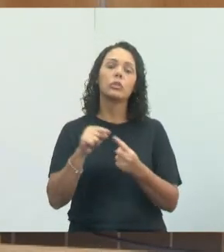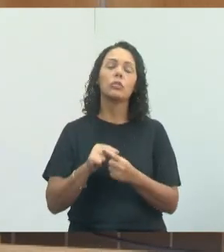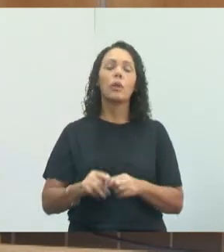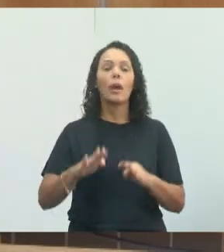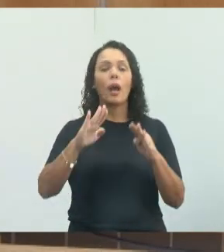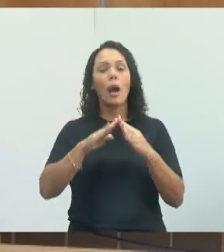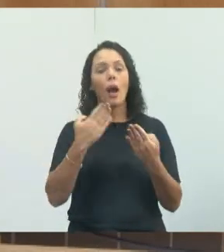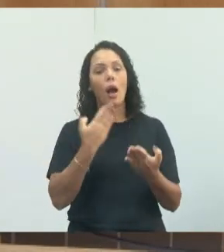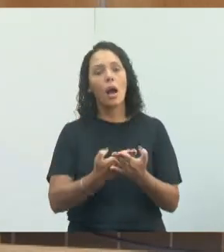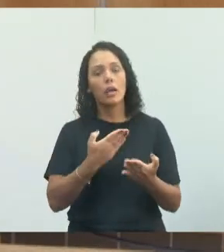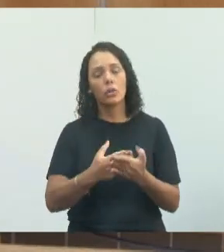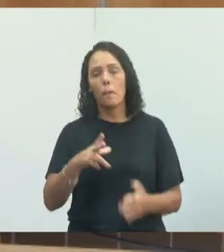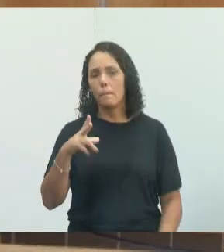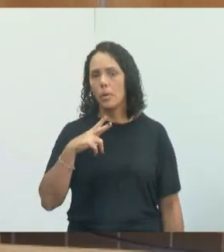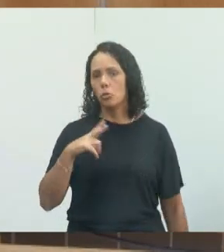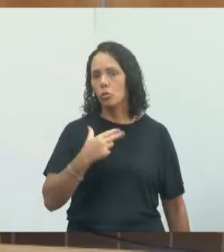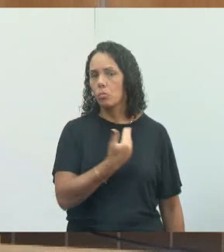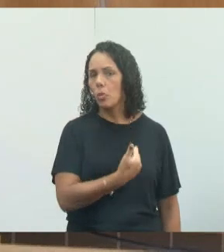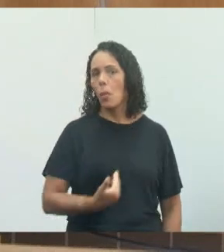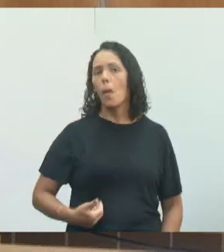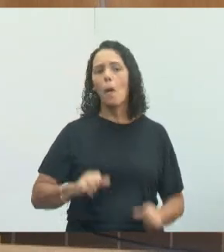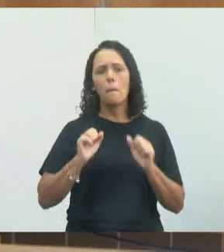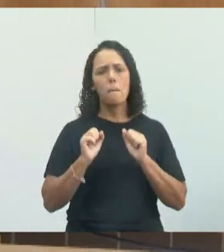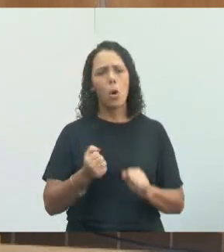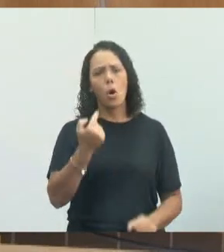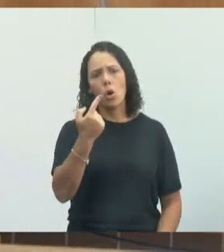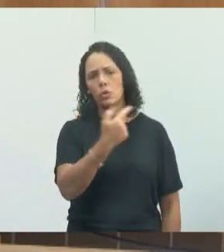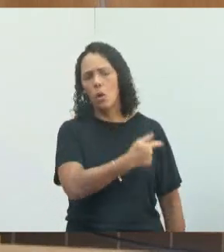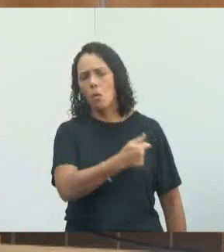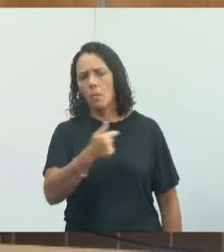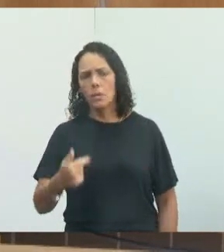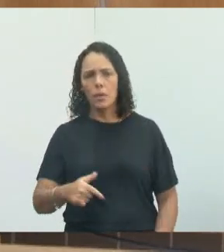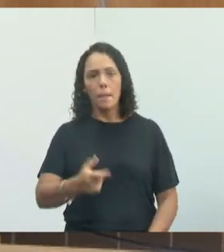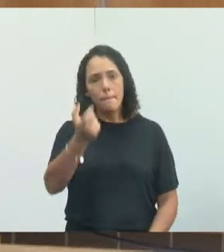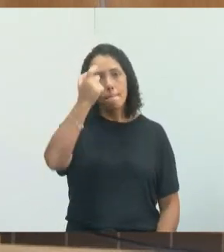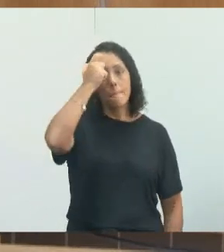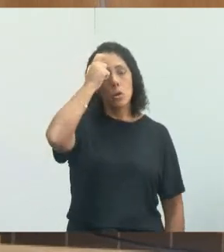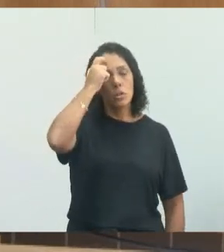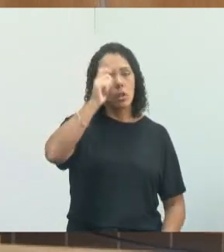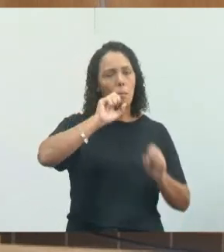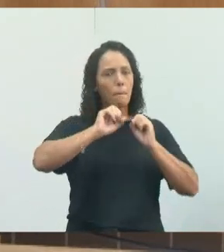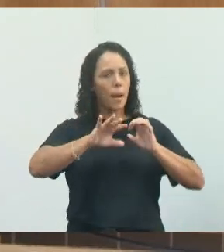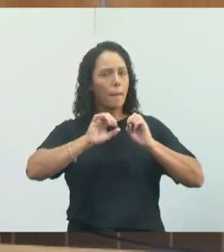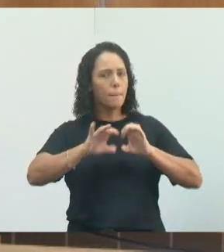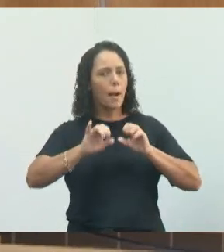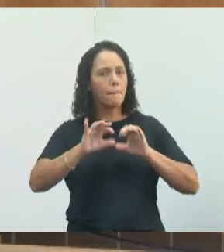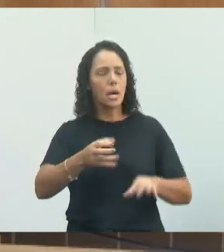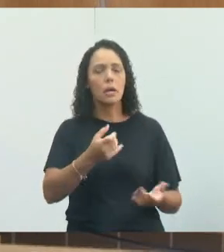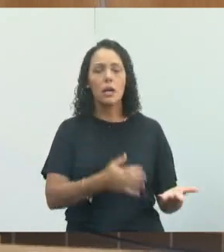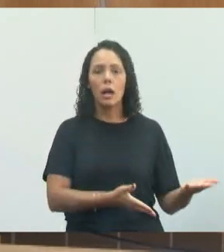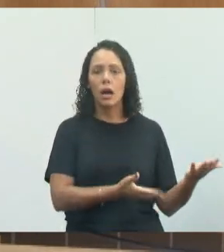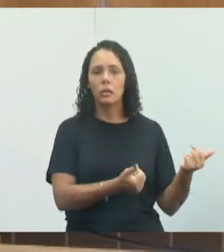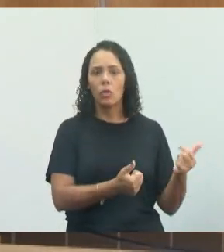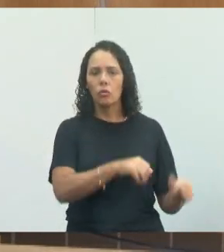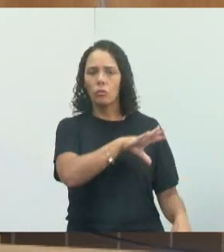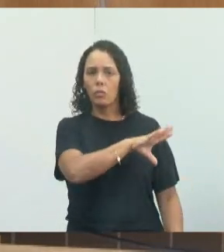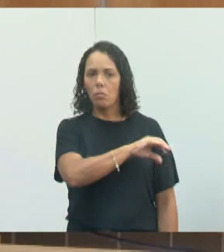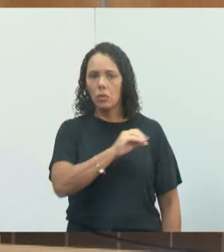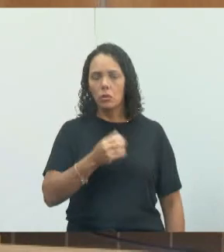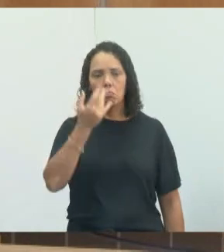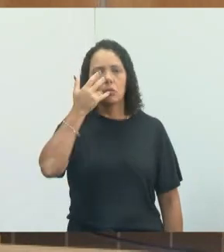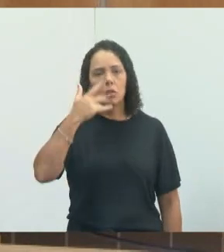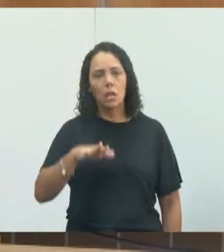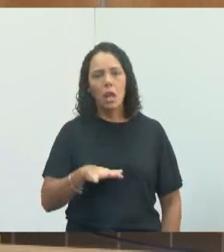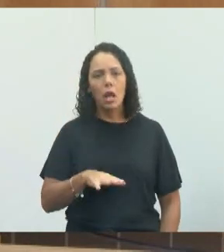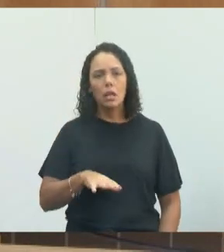pública e privada, ela possa fazer uma semana de conscientização nesses adolescentes, nessas crianças, para ensinar eles como